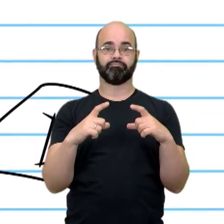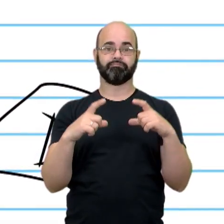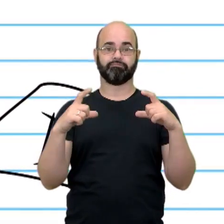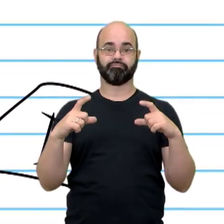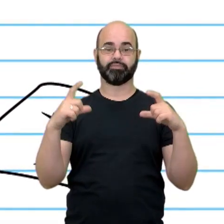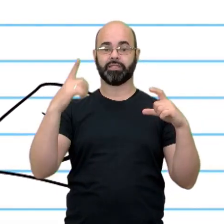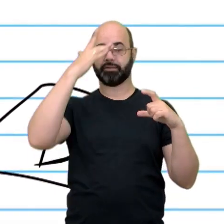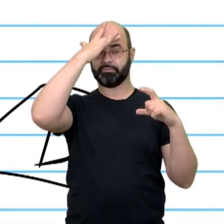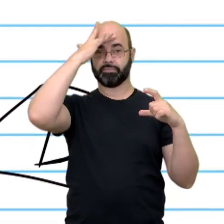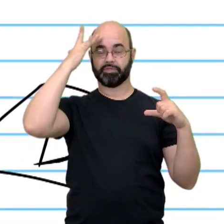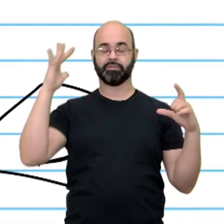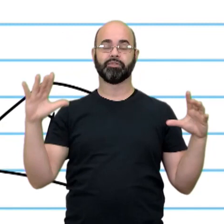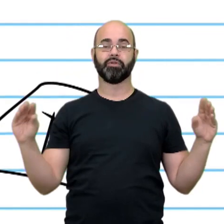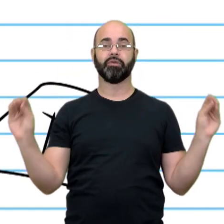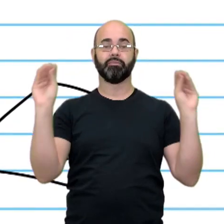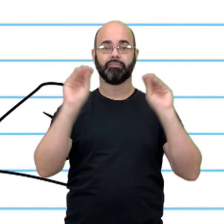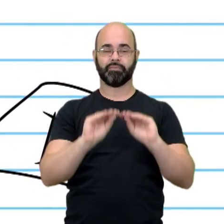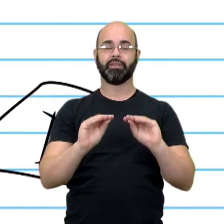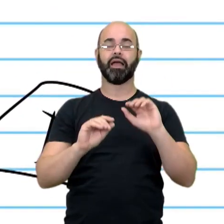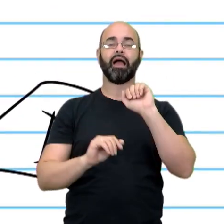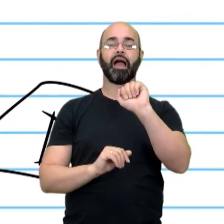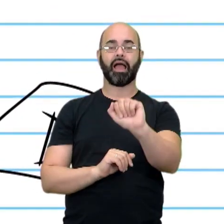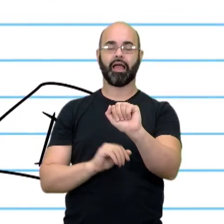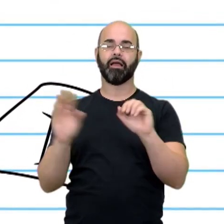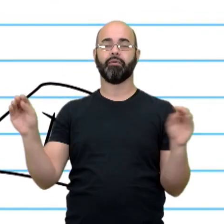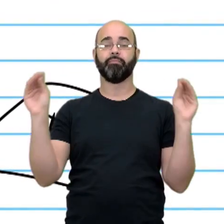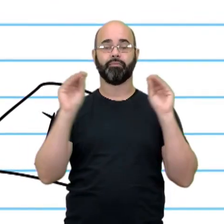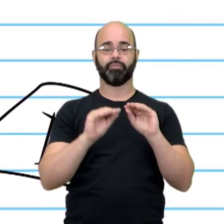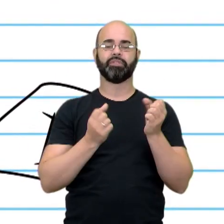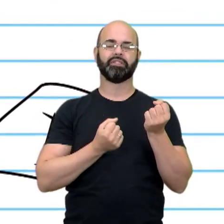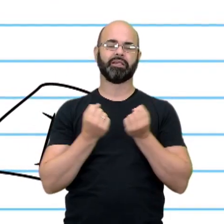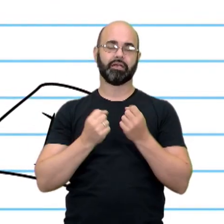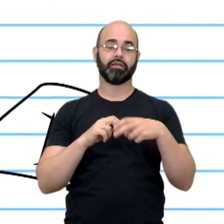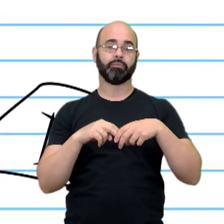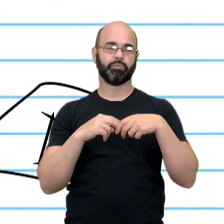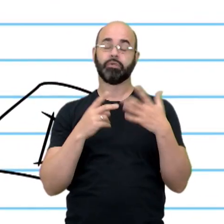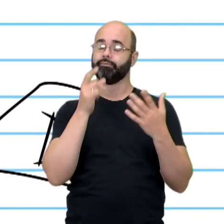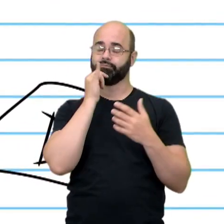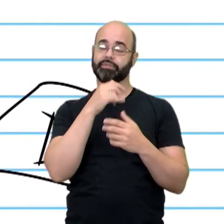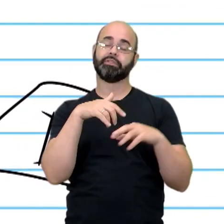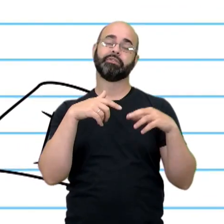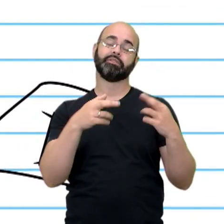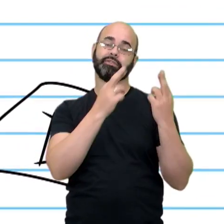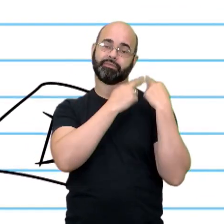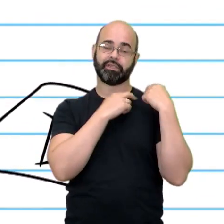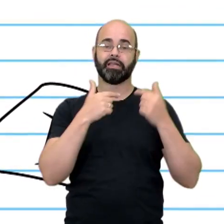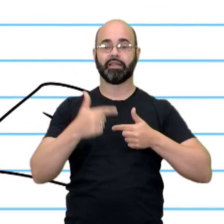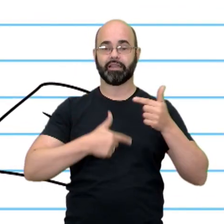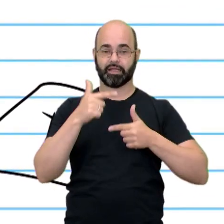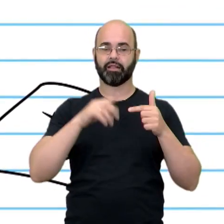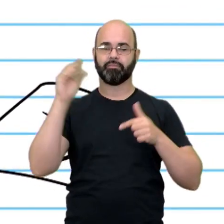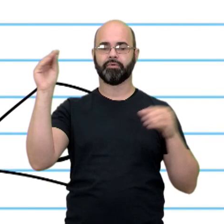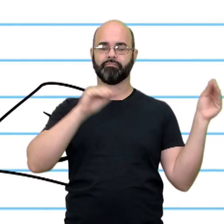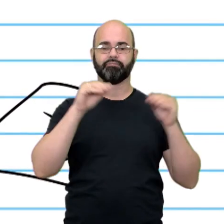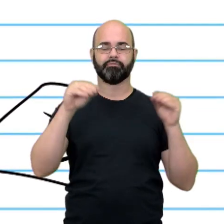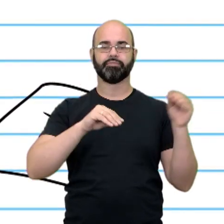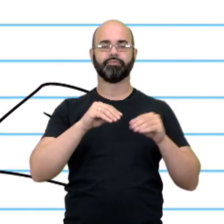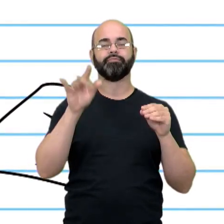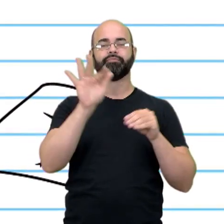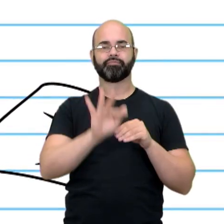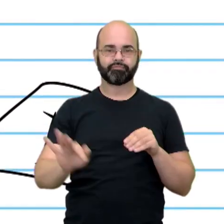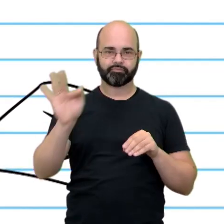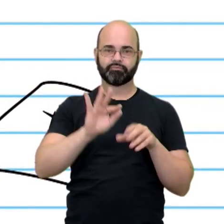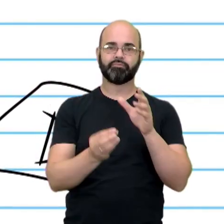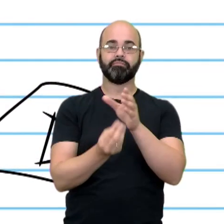diversas pessoas se mudam para a cidade A em busca desses cargos. Universidades surgem para suprir a necessidade técnica das empresas.